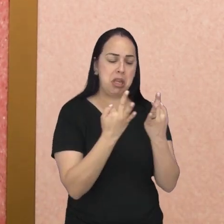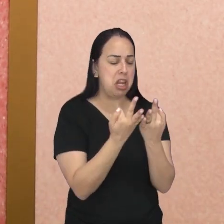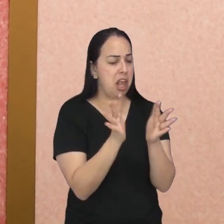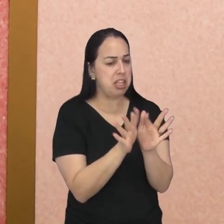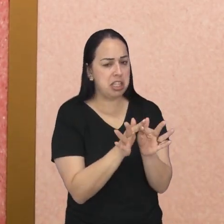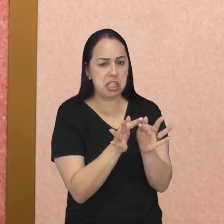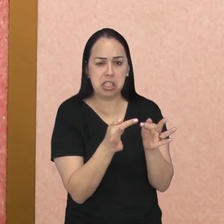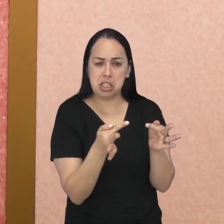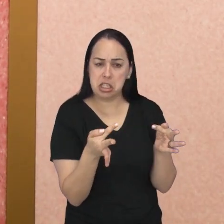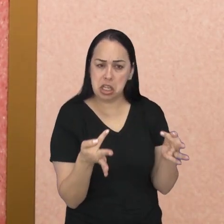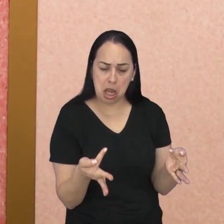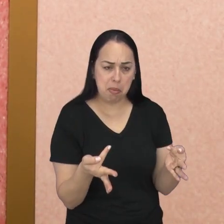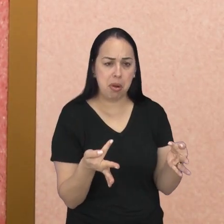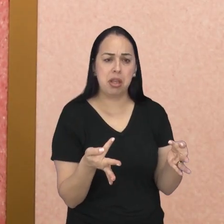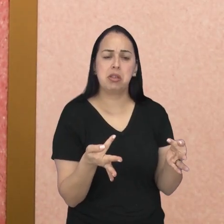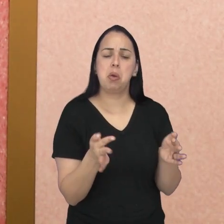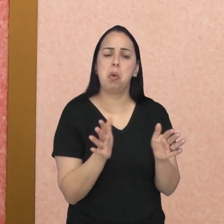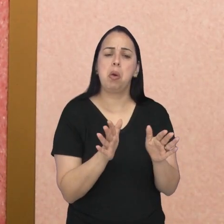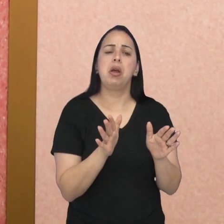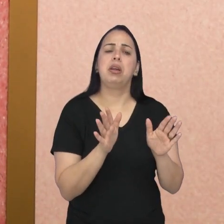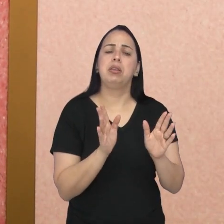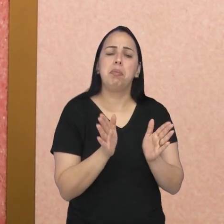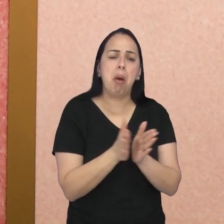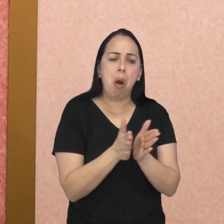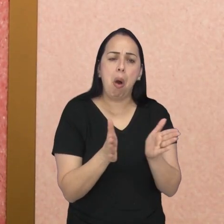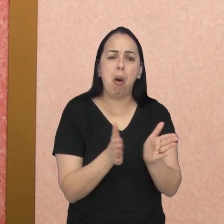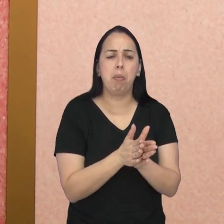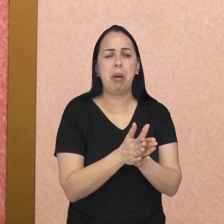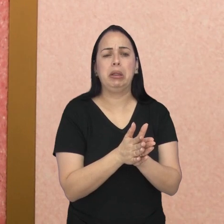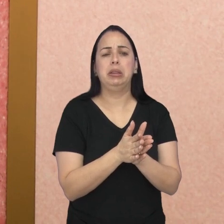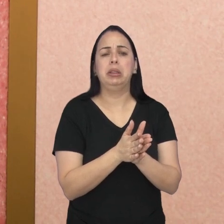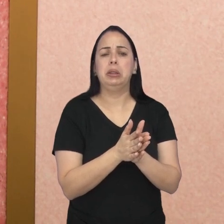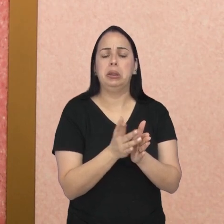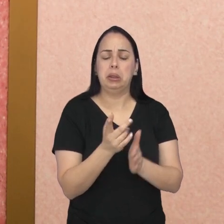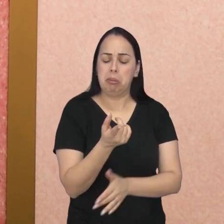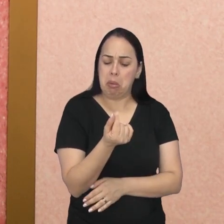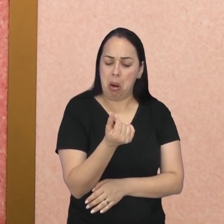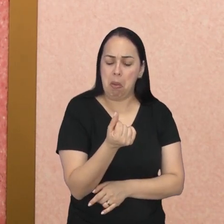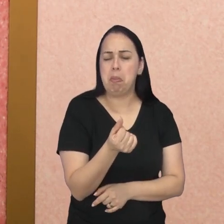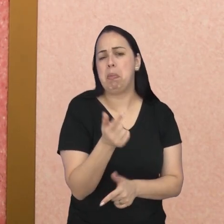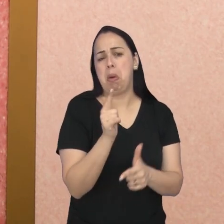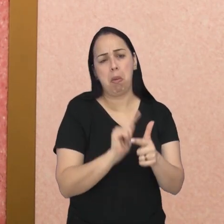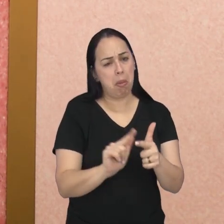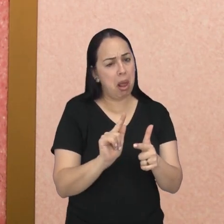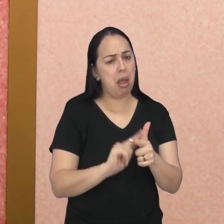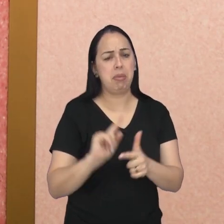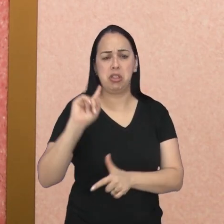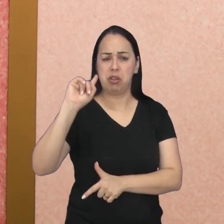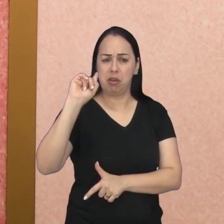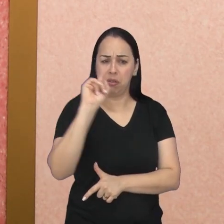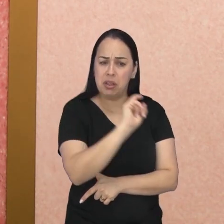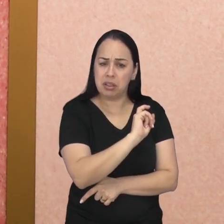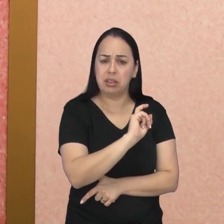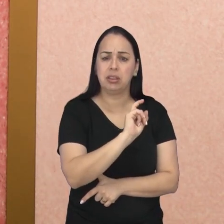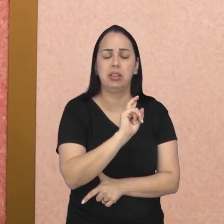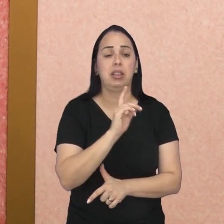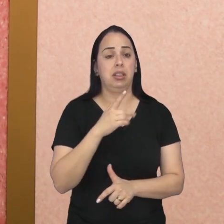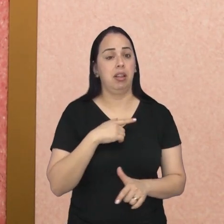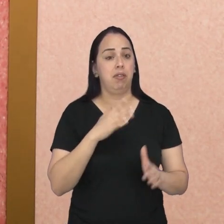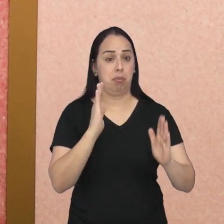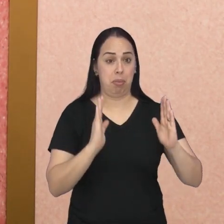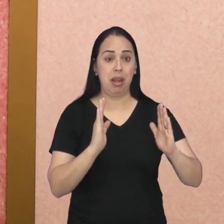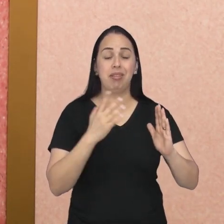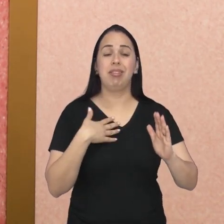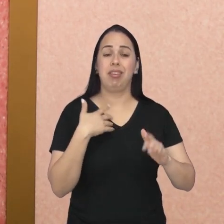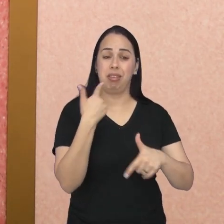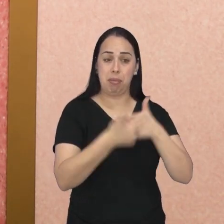muito simples, muito humilde, a gente passou bastante dificuldades aqui em São José. Teve uma época que eu fui